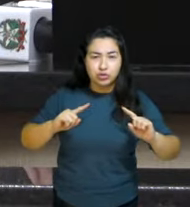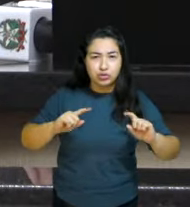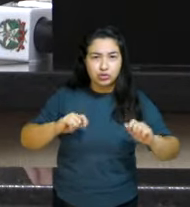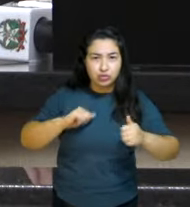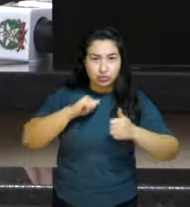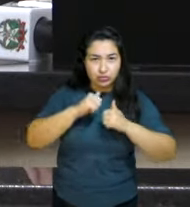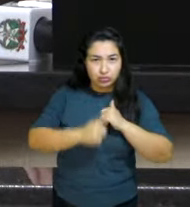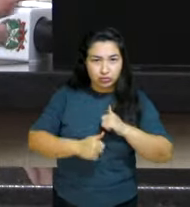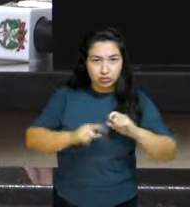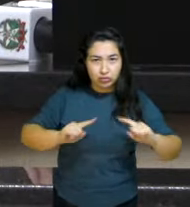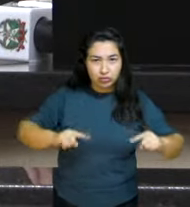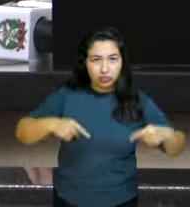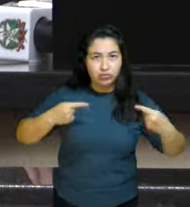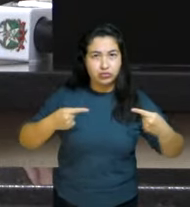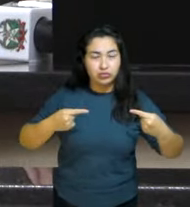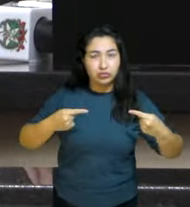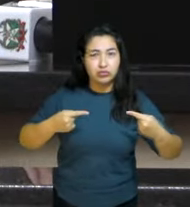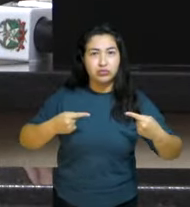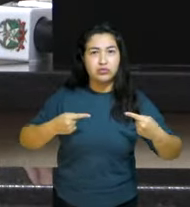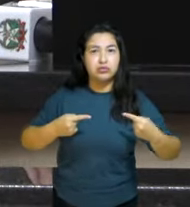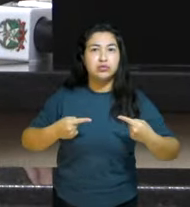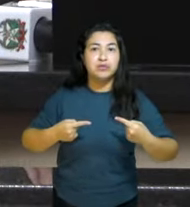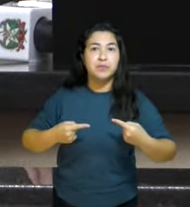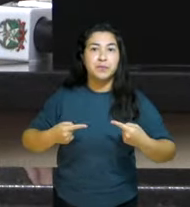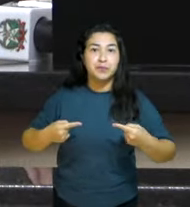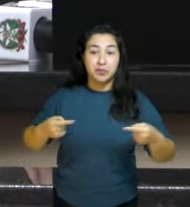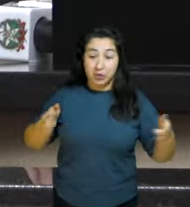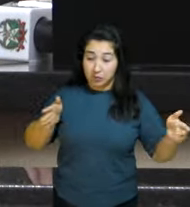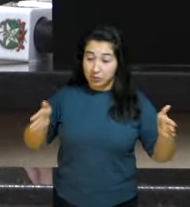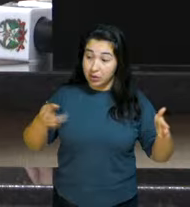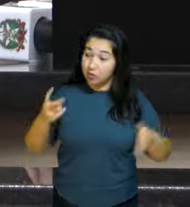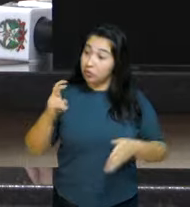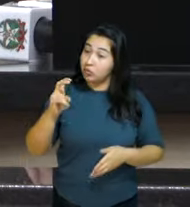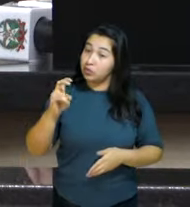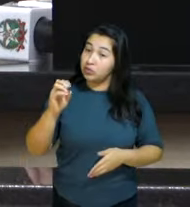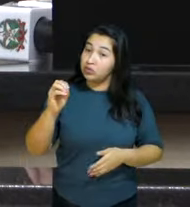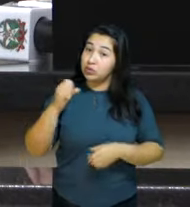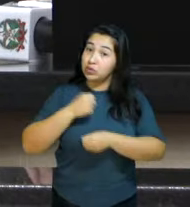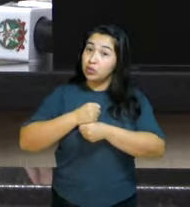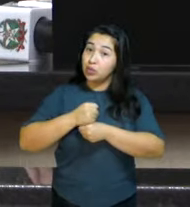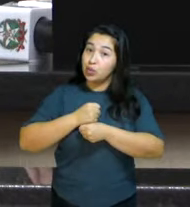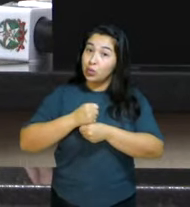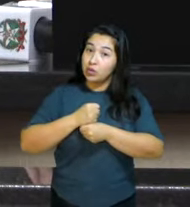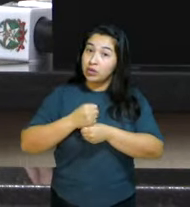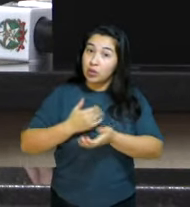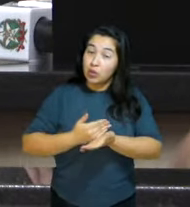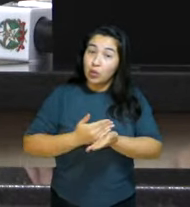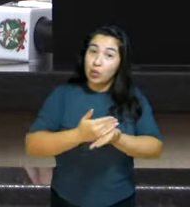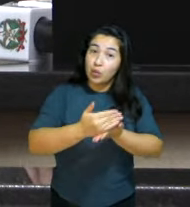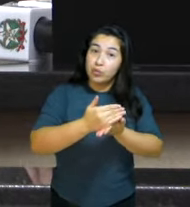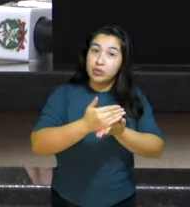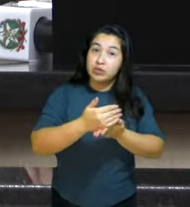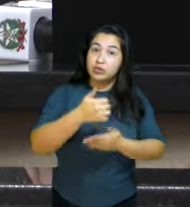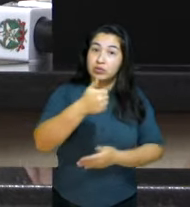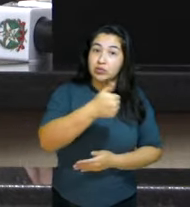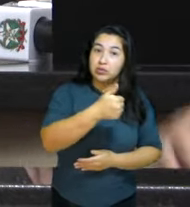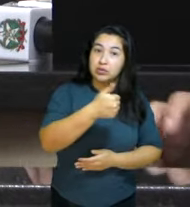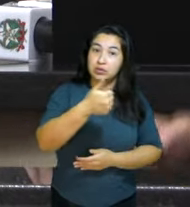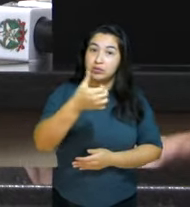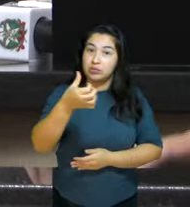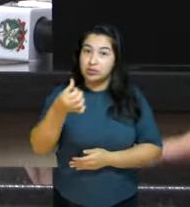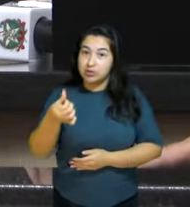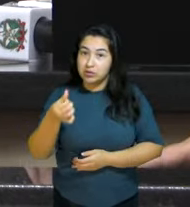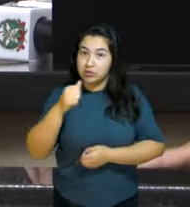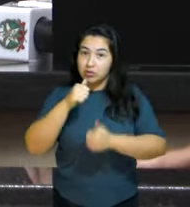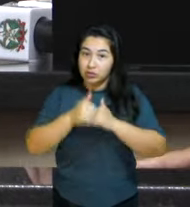FESPORT, no decorrer desses 50 anos, comecei no 16º Jogos Abertos,